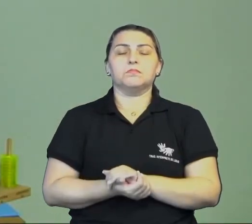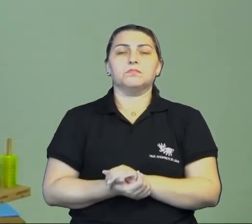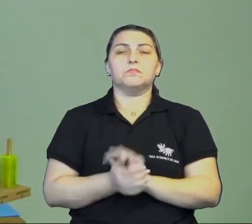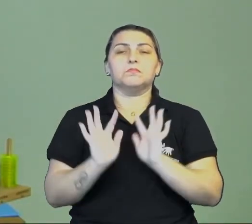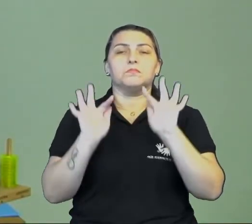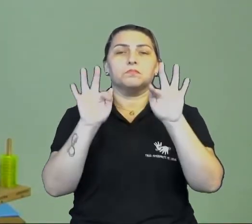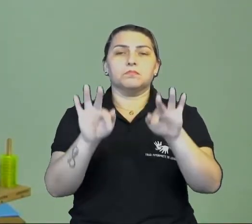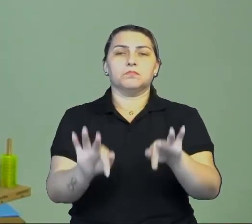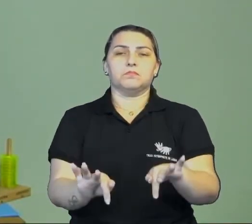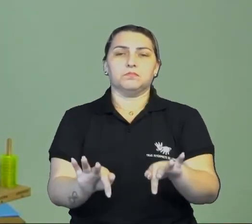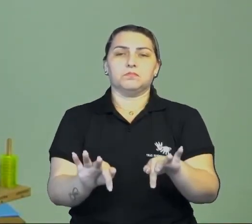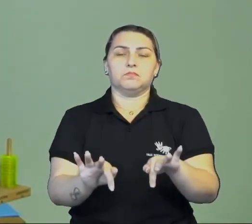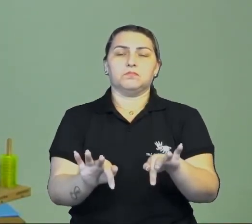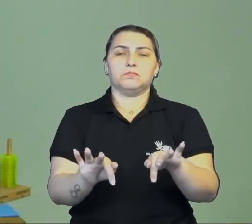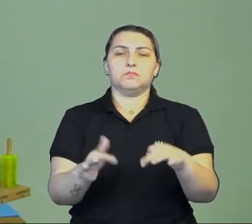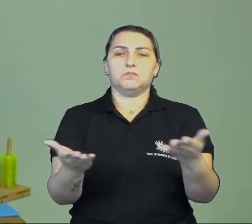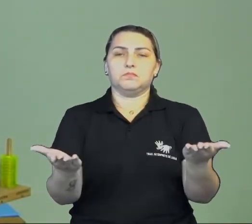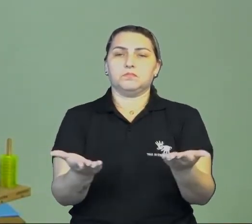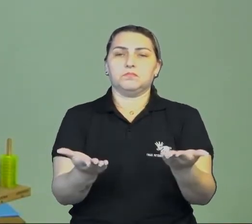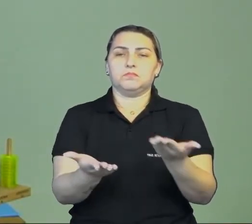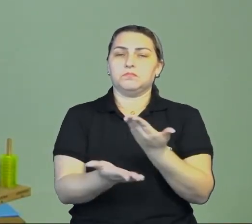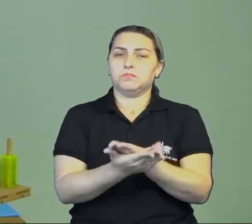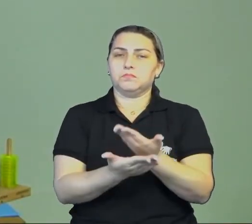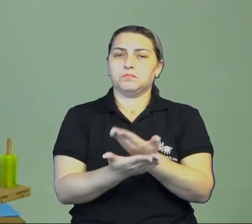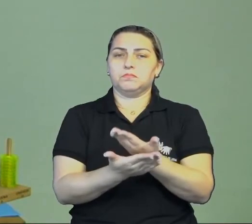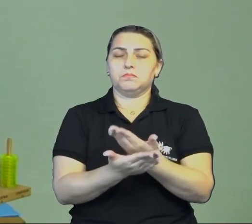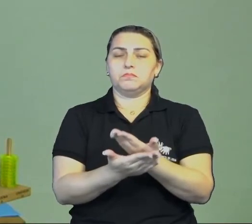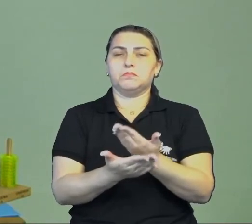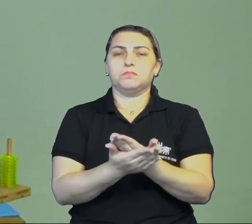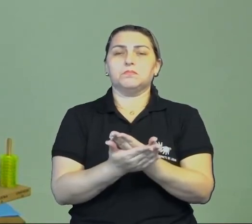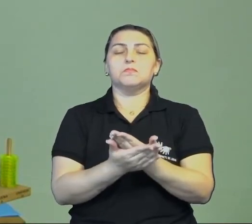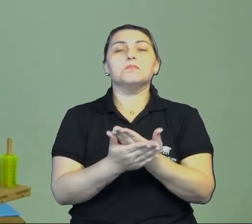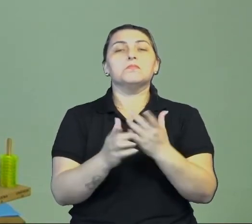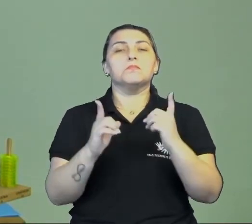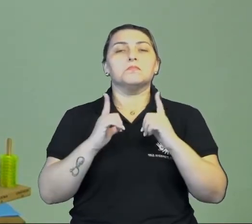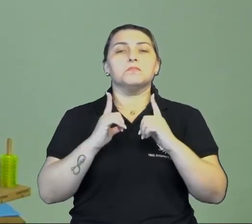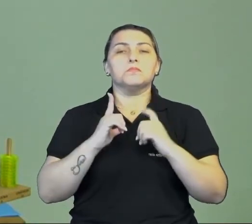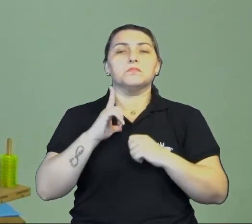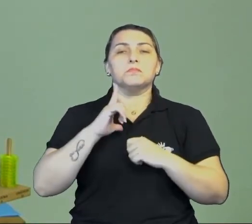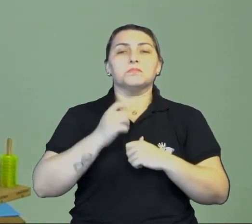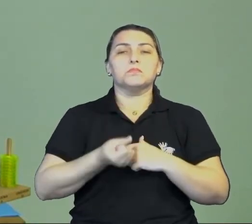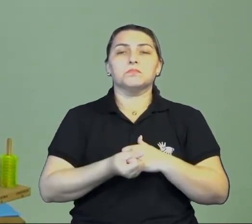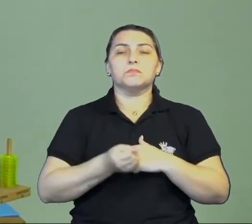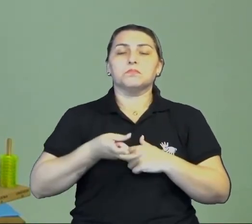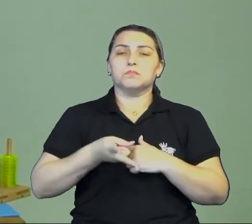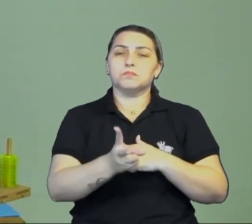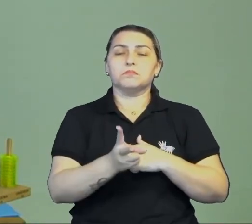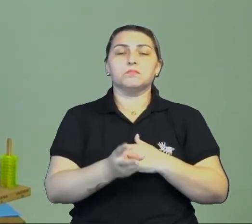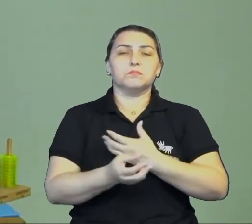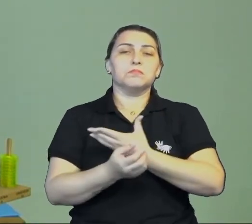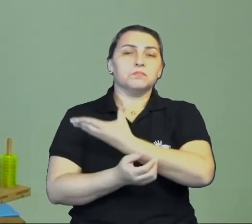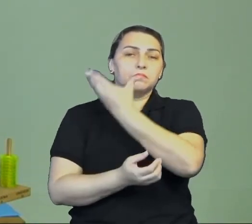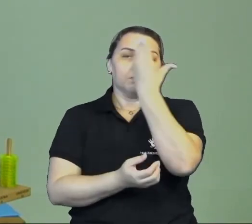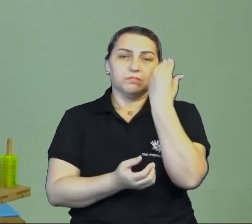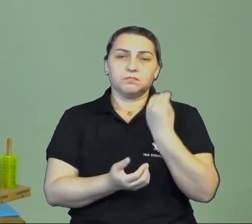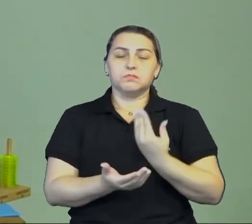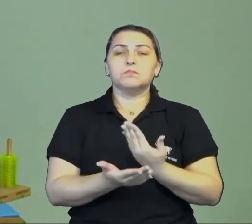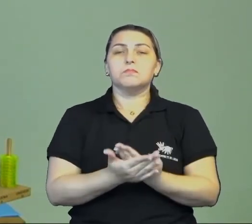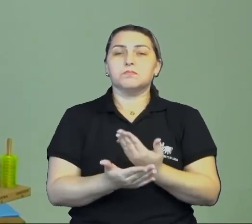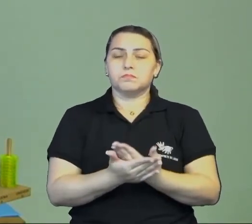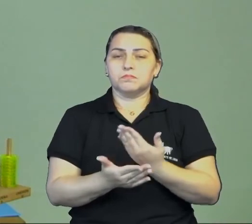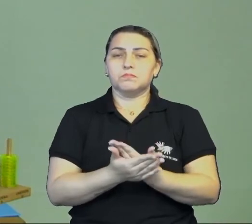vamos finalizar por aqui a nossa aula, né? Mas nós vamos ter uma continuidade. Não perca a nossa aula